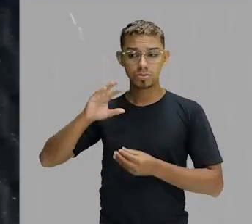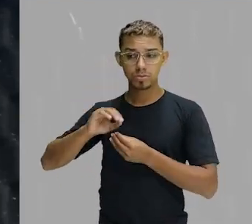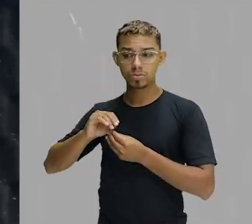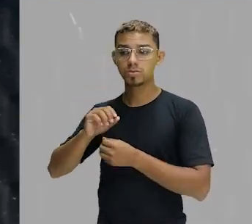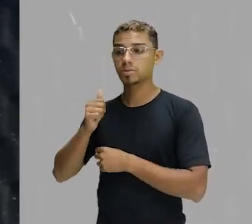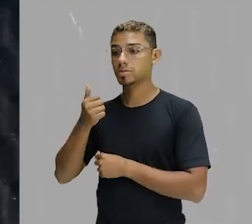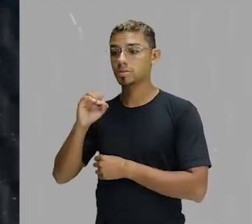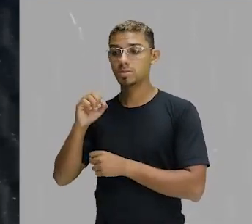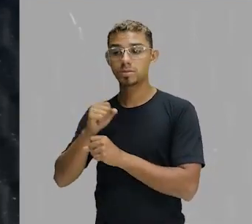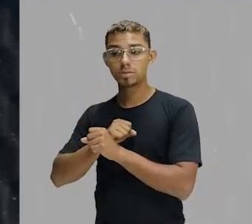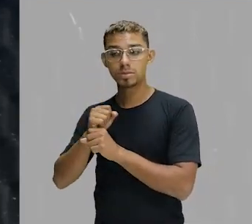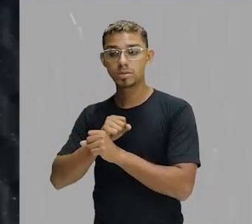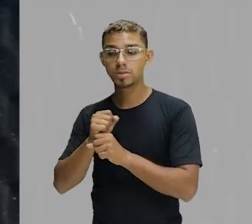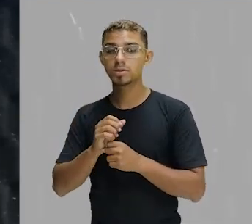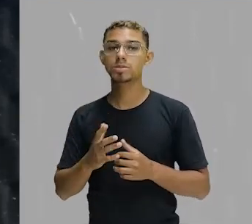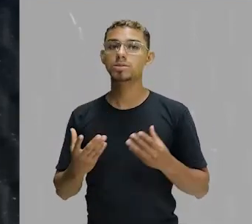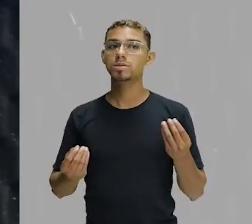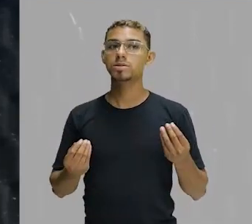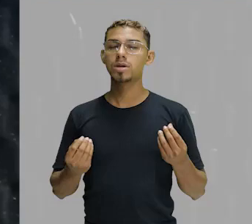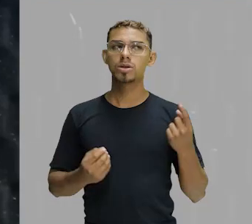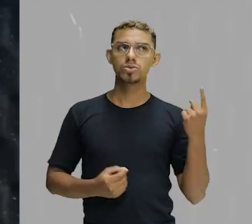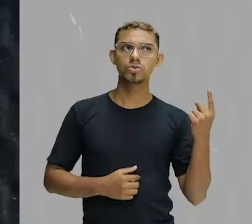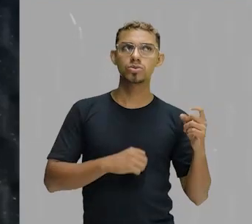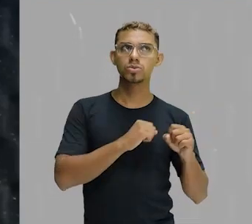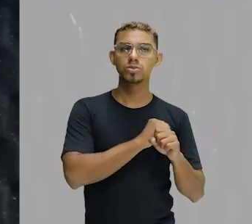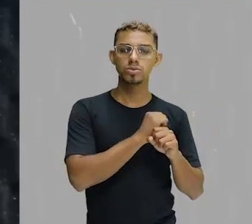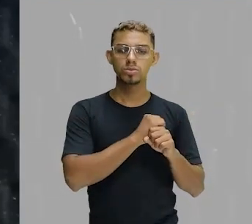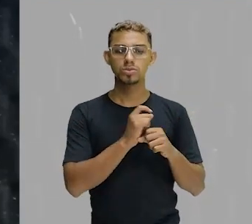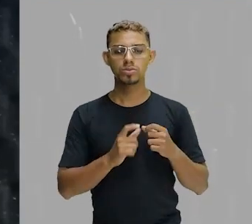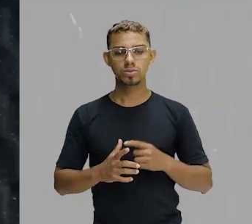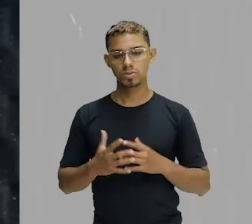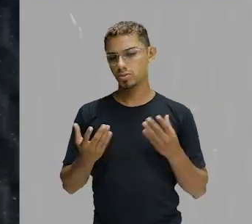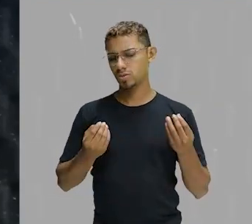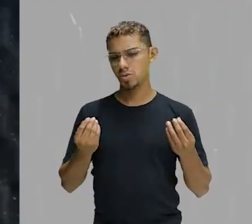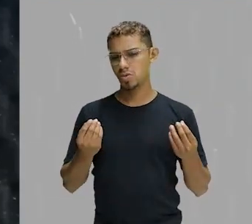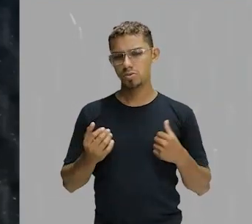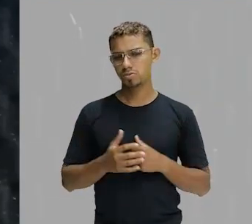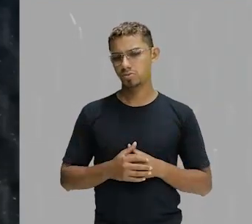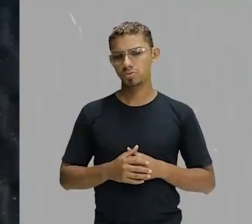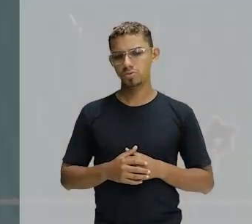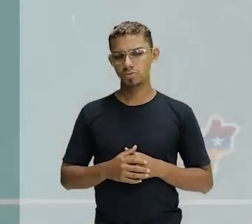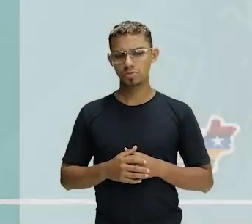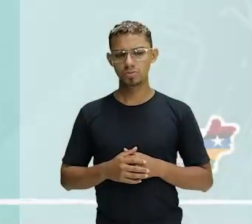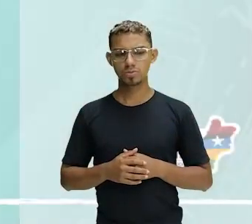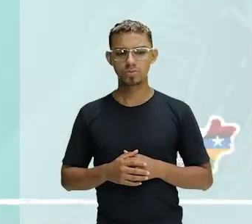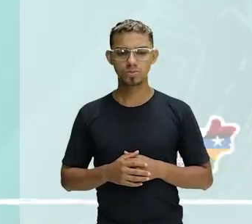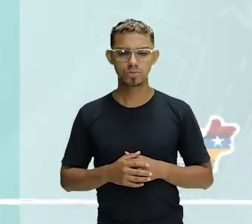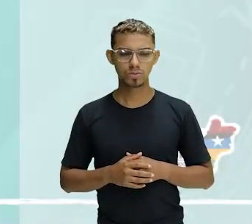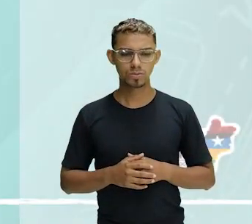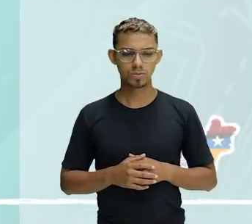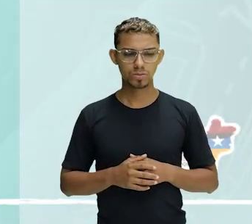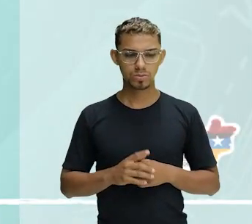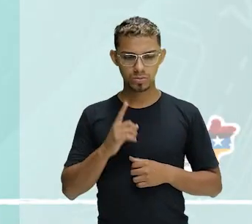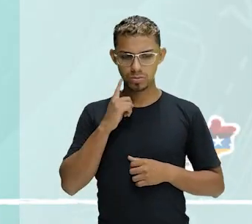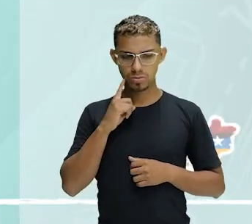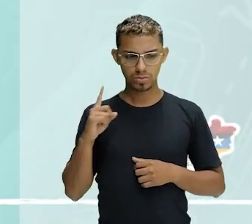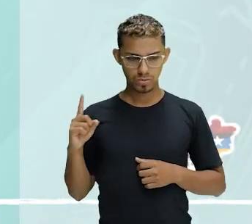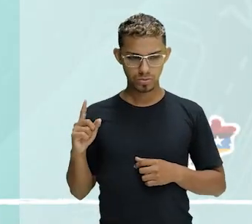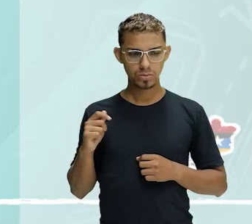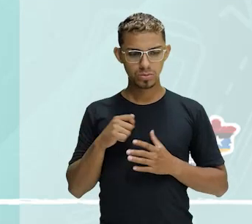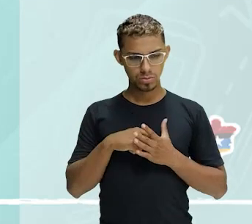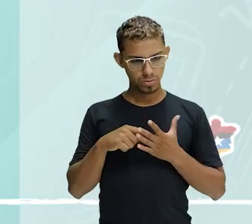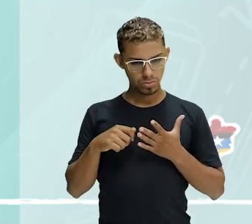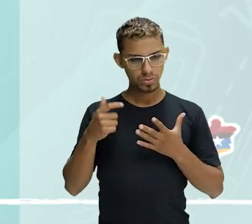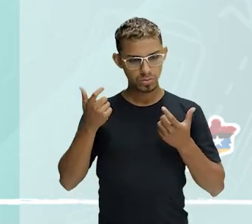10 anos. E agora, meu Deus do céu, o que a gente faz? Como é que a gente organiza isso? Calma. Vamos reescrever,